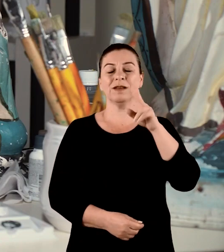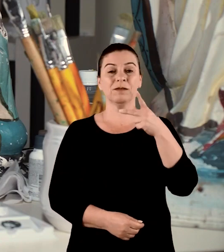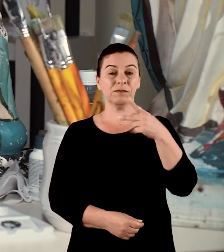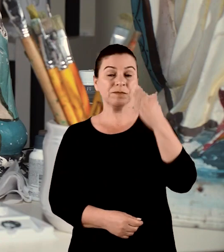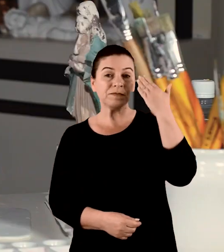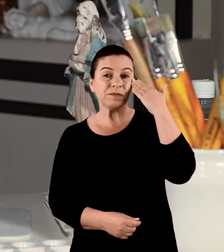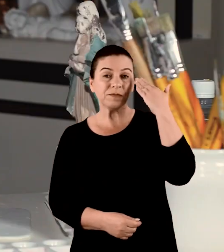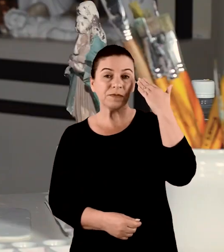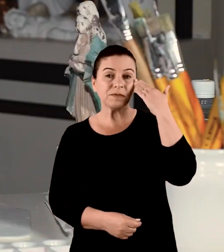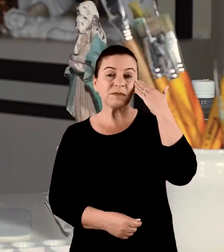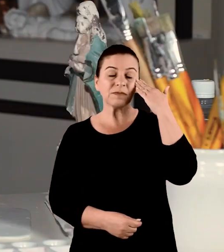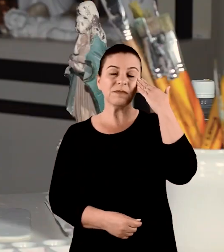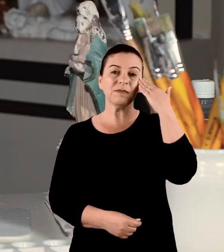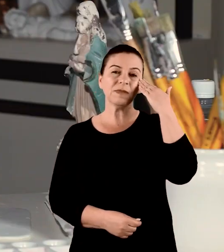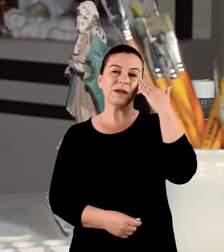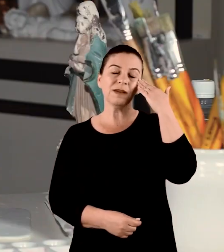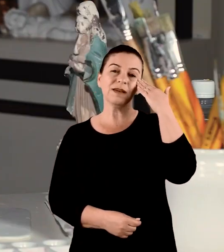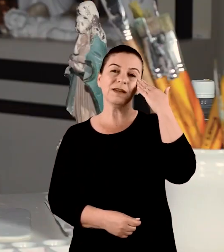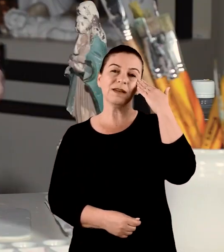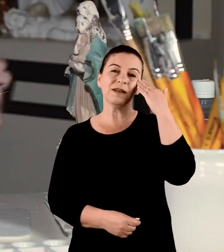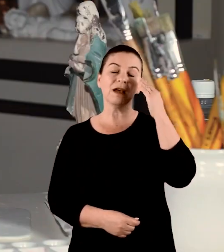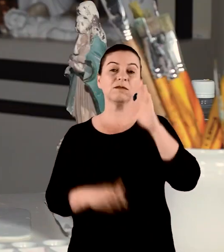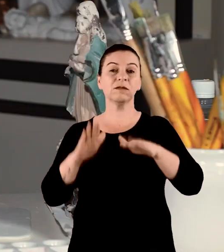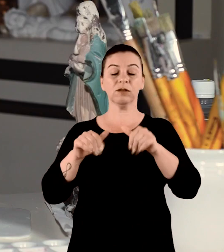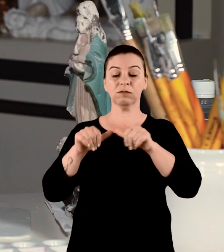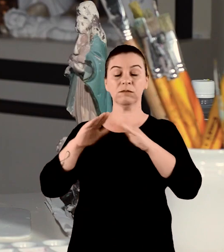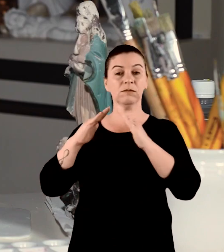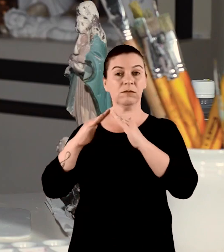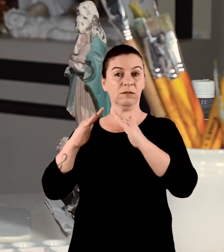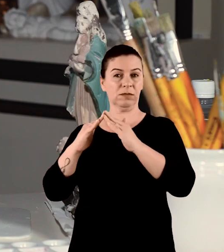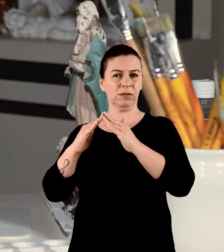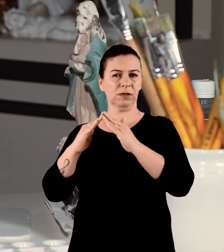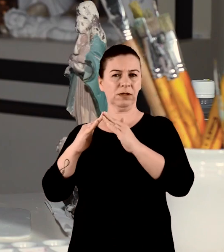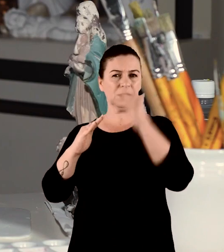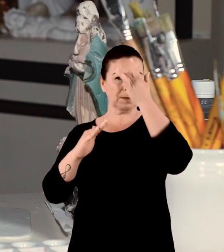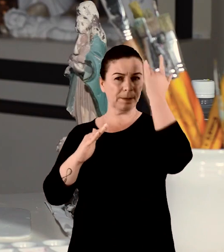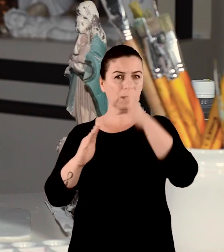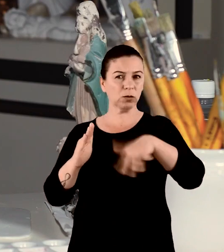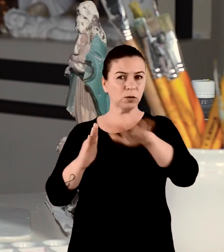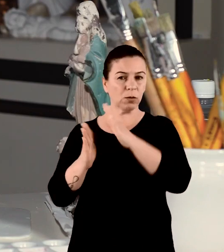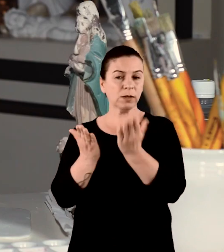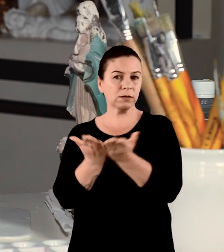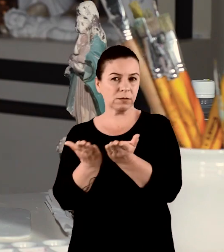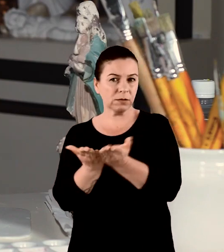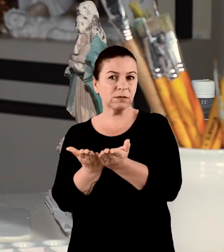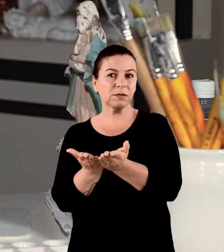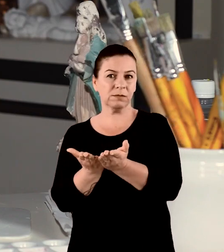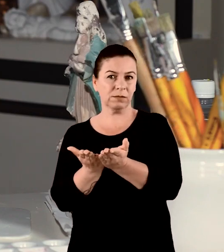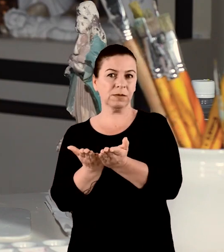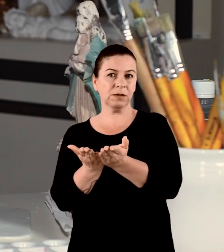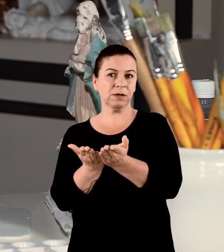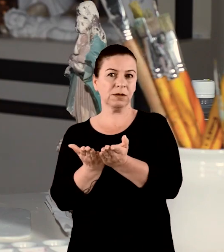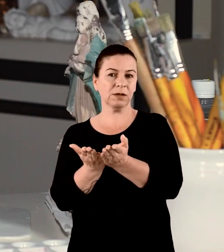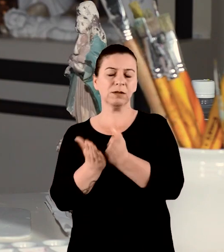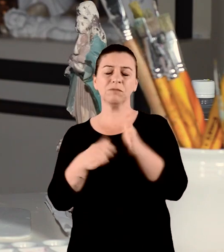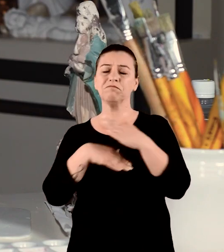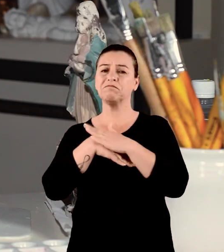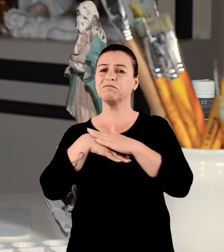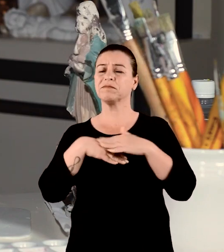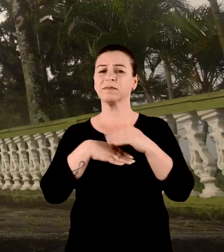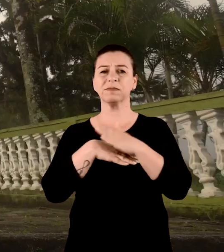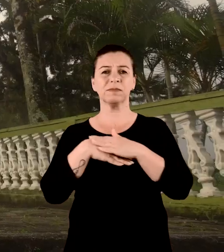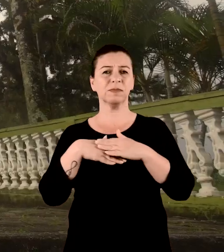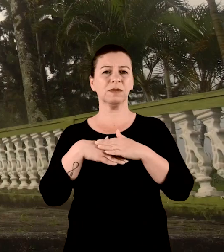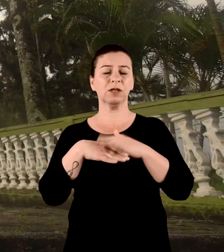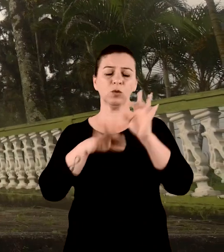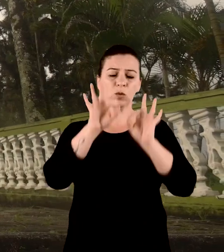histórias. Pra vocês terem uma ideia, eu fico na casa, muitas vezes, de pessoas evangélicas,